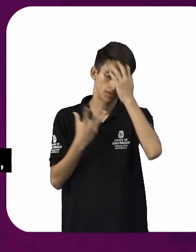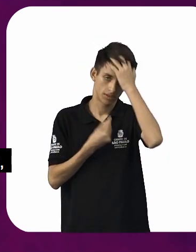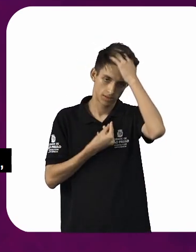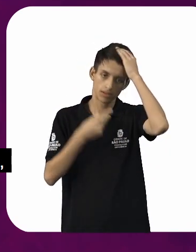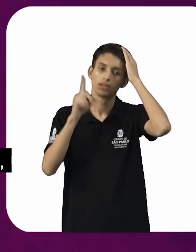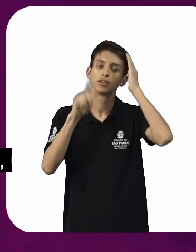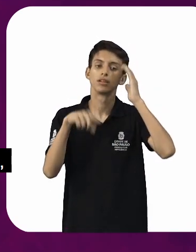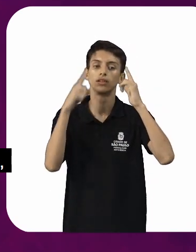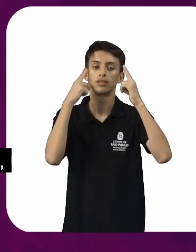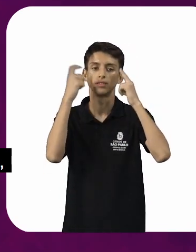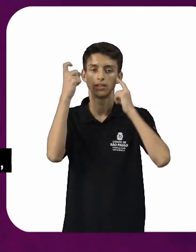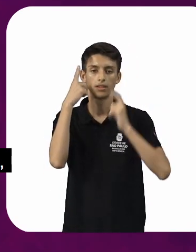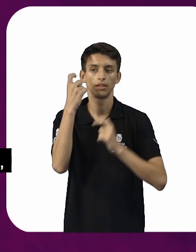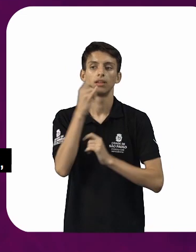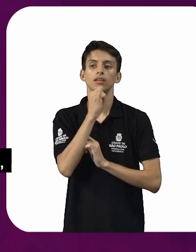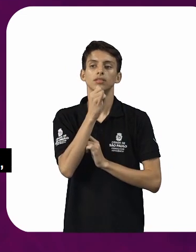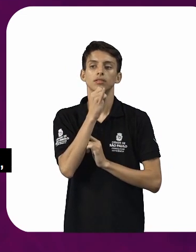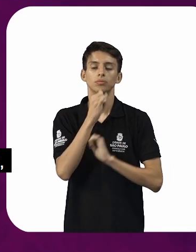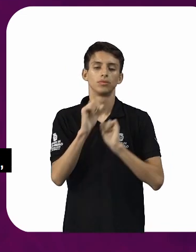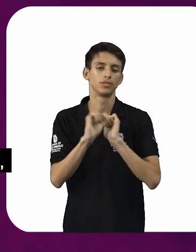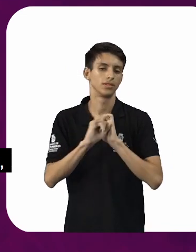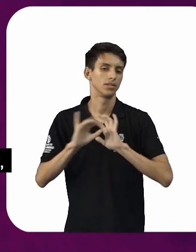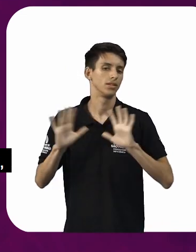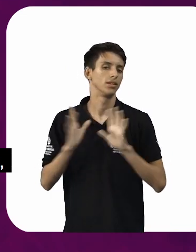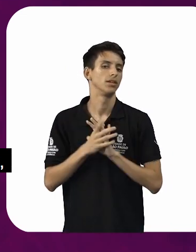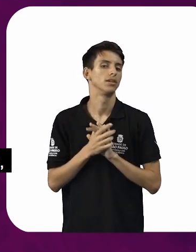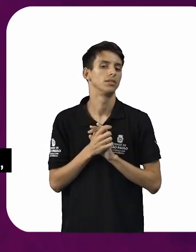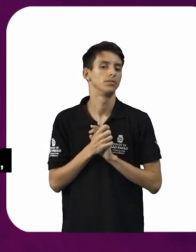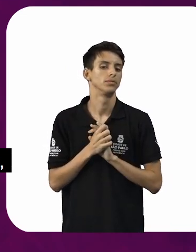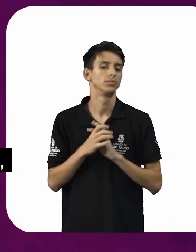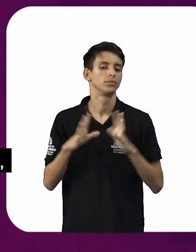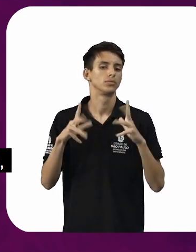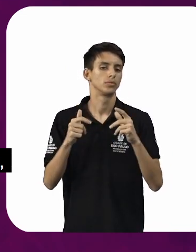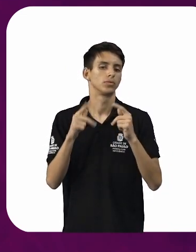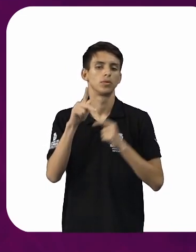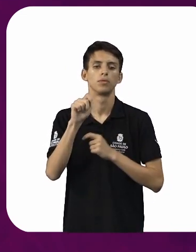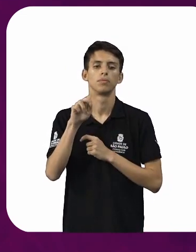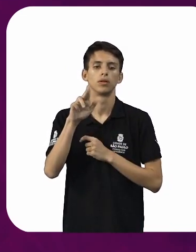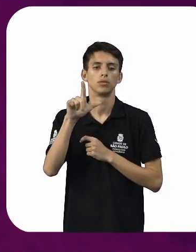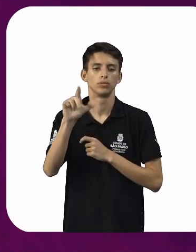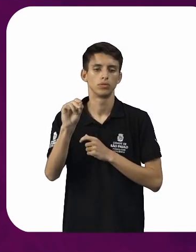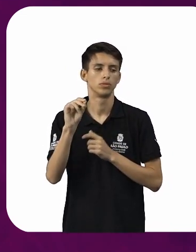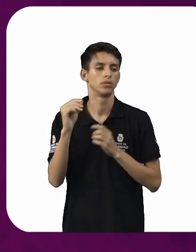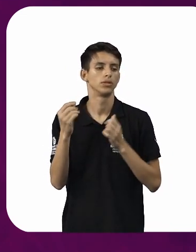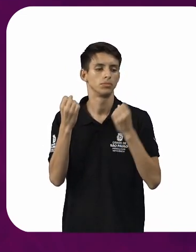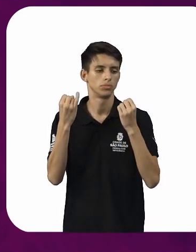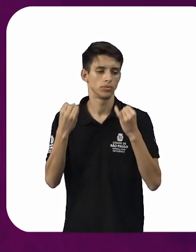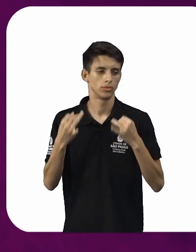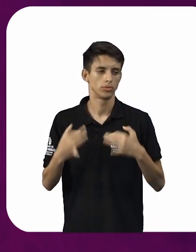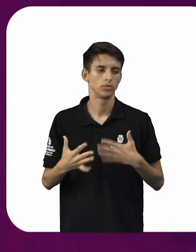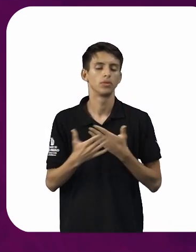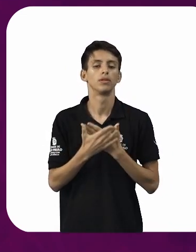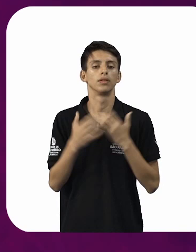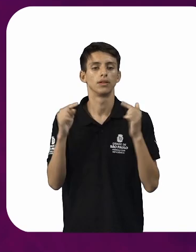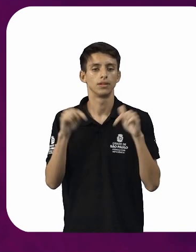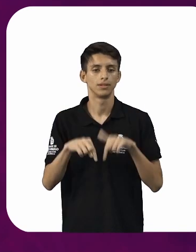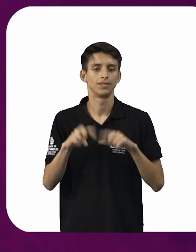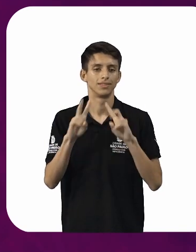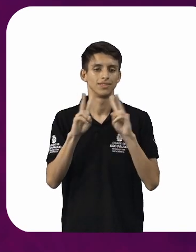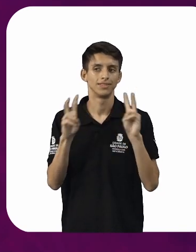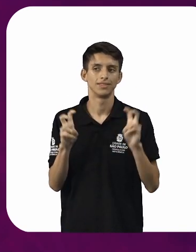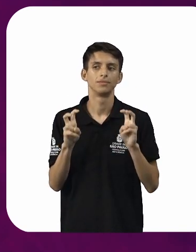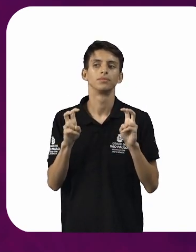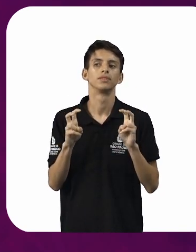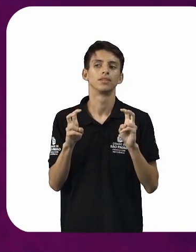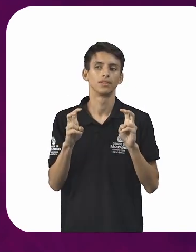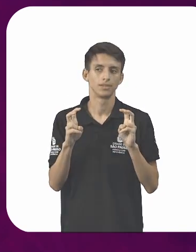essa ideia, esse exemplo deixa bem claro tudo que o Paulo brilhantemente colocou aqui com esses termos, que costumam